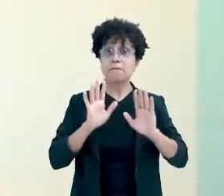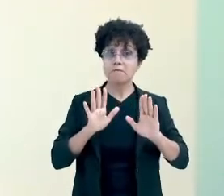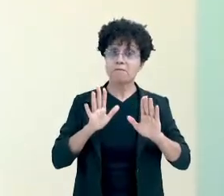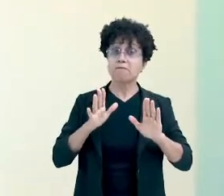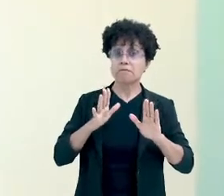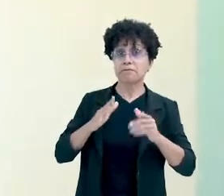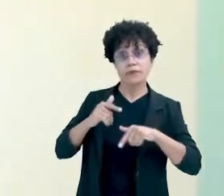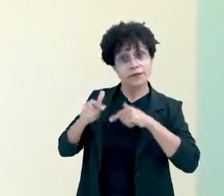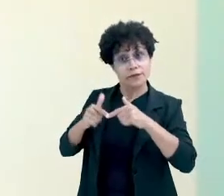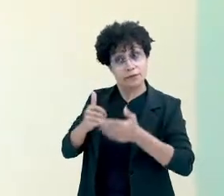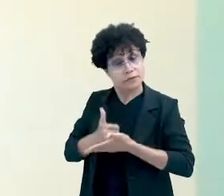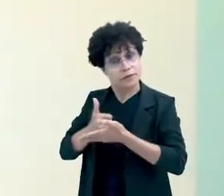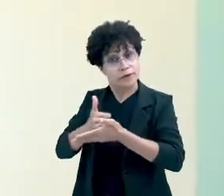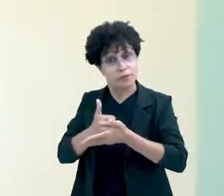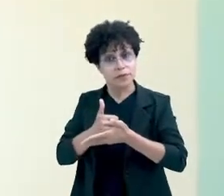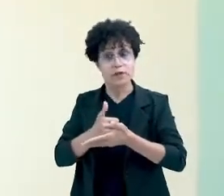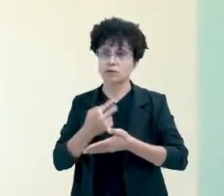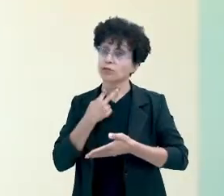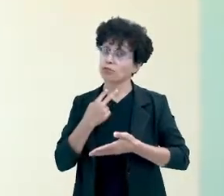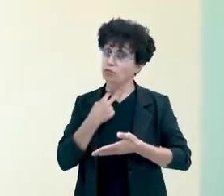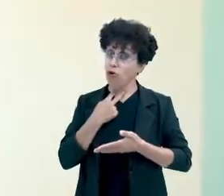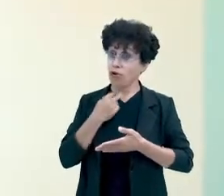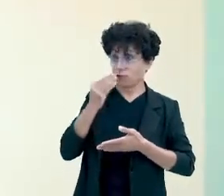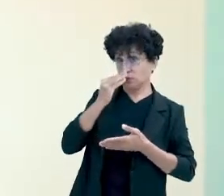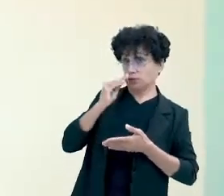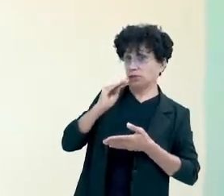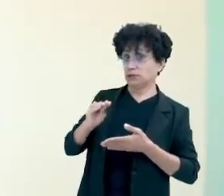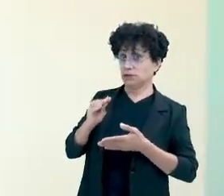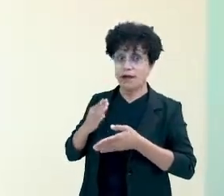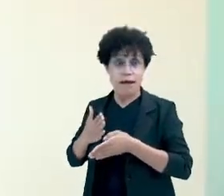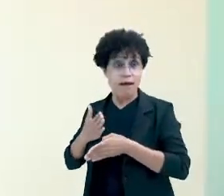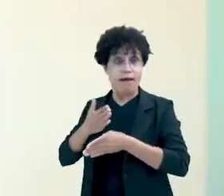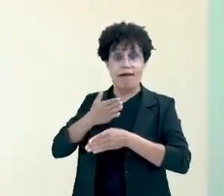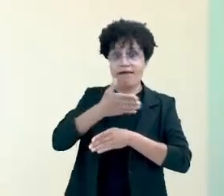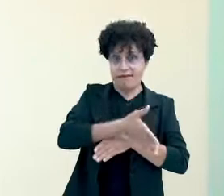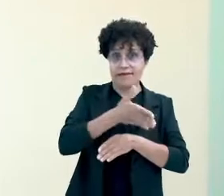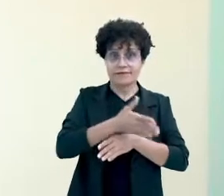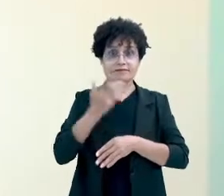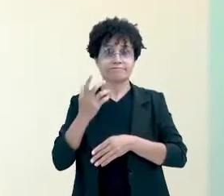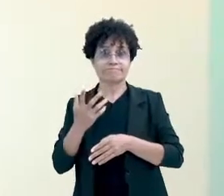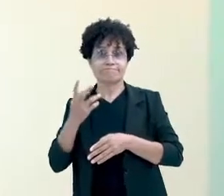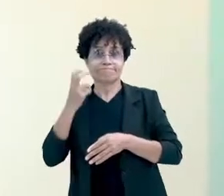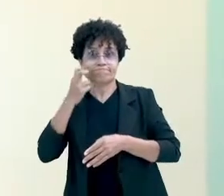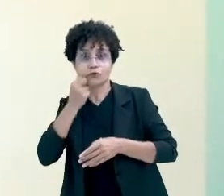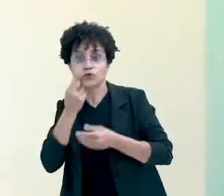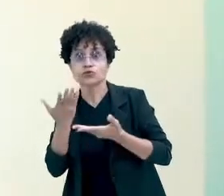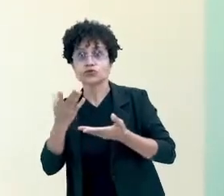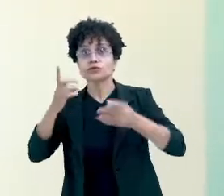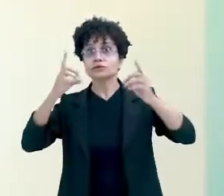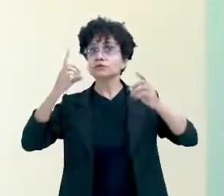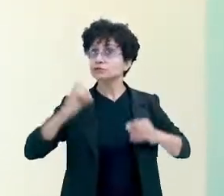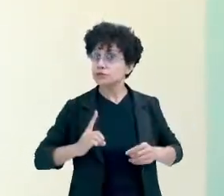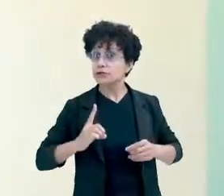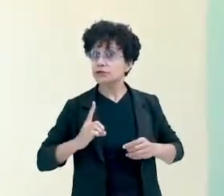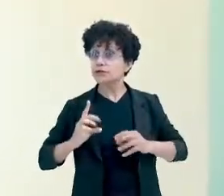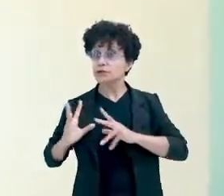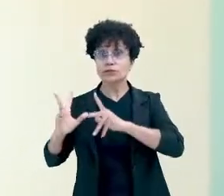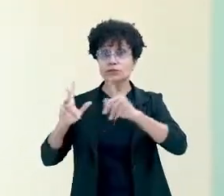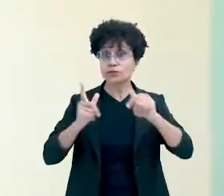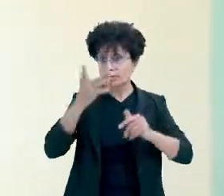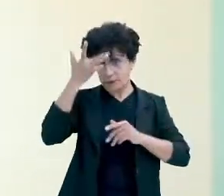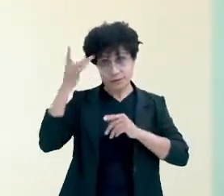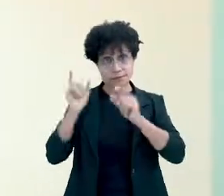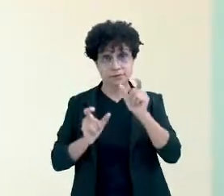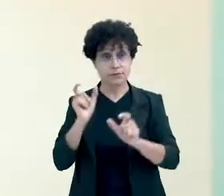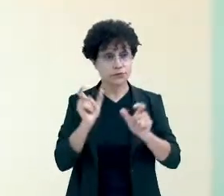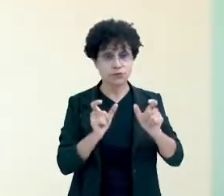providência será tomada. Mas o que não pode ser negada a ninguém é o acesso à busca de algum direito,